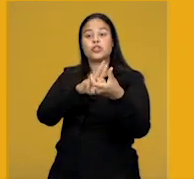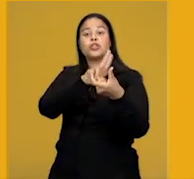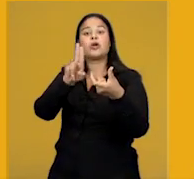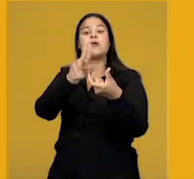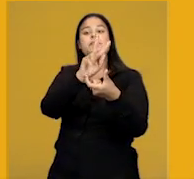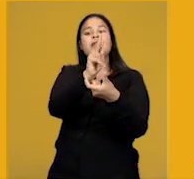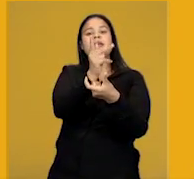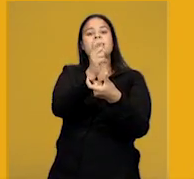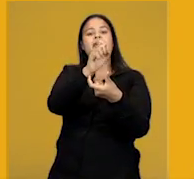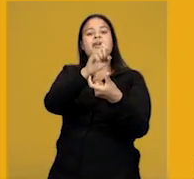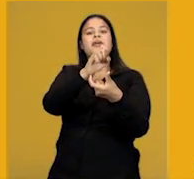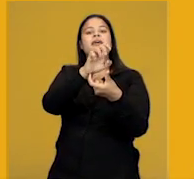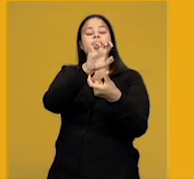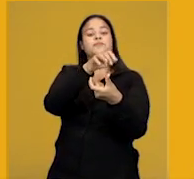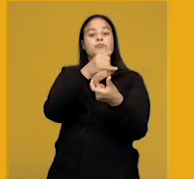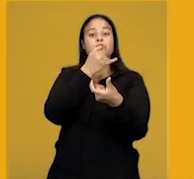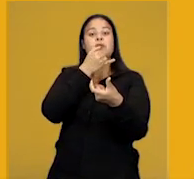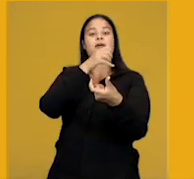no reagente.